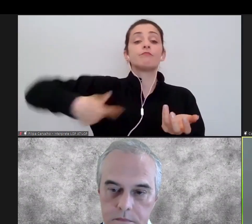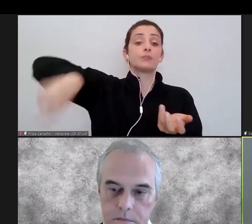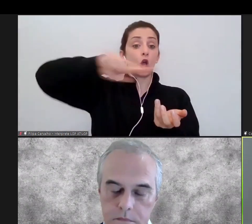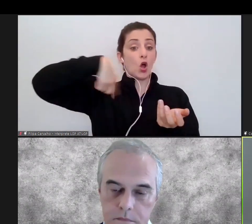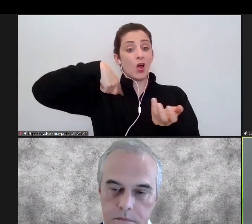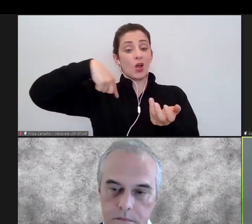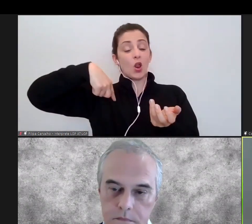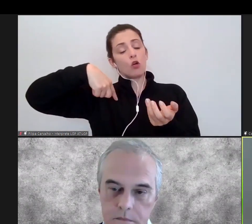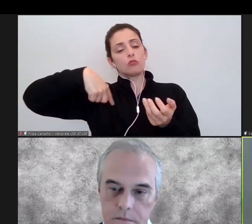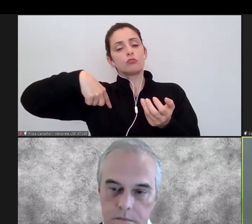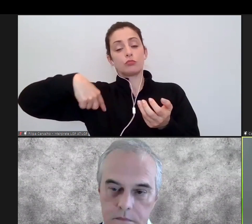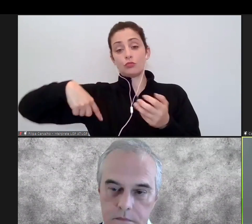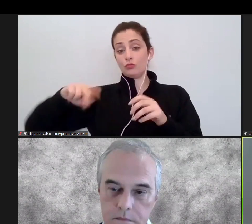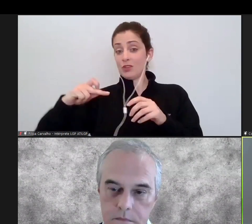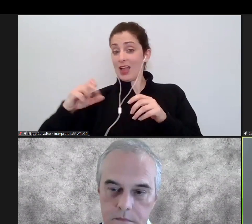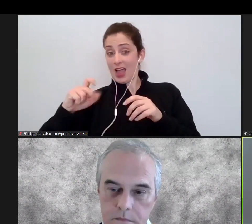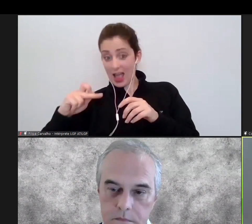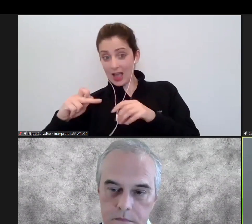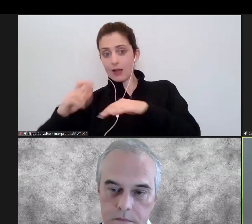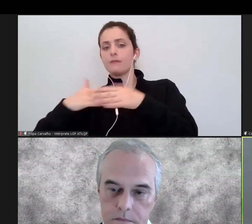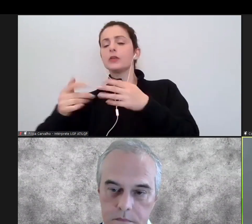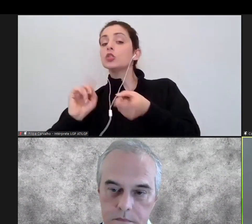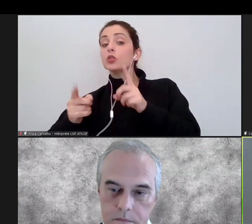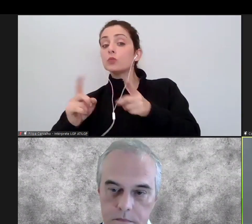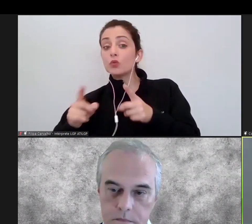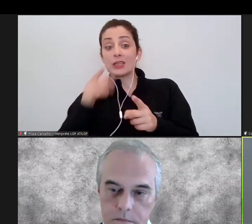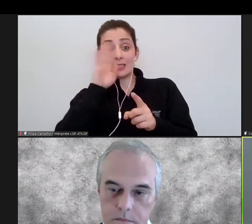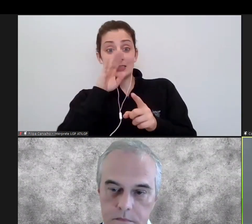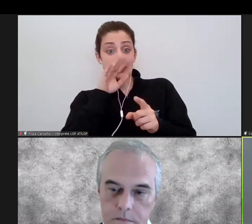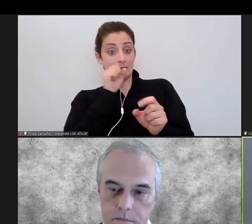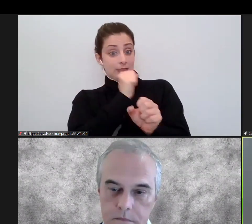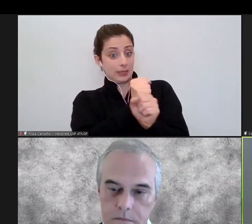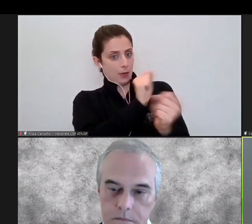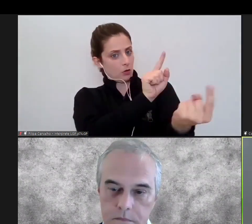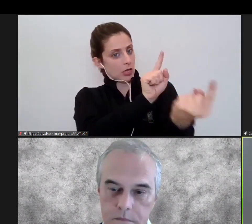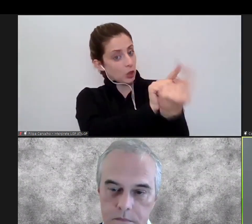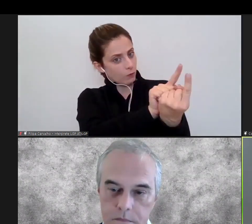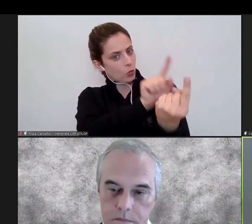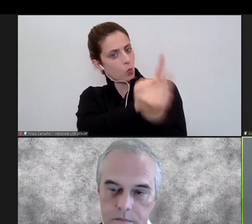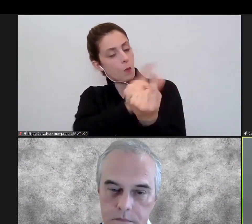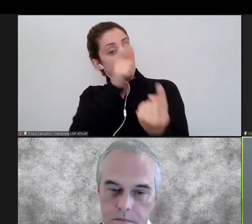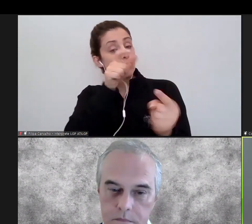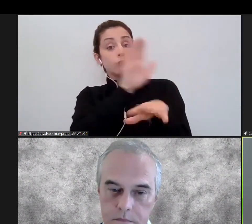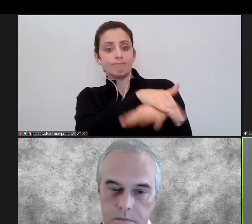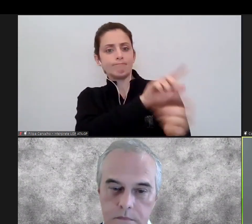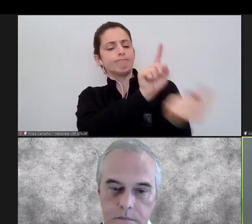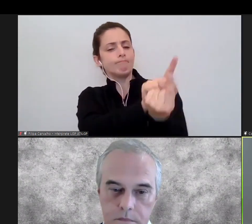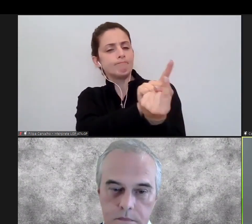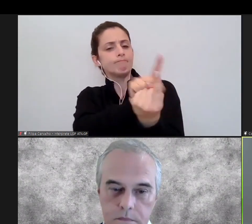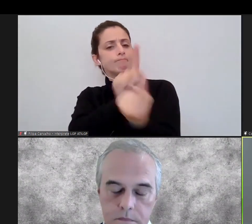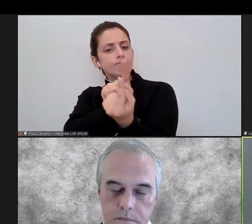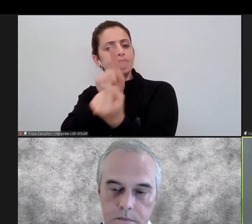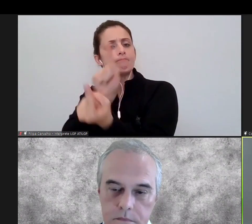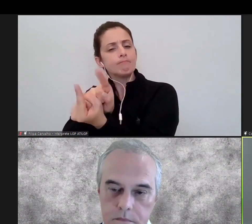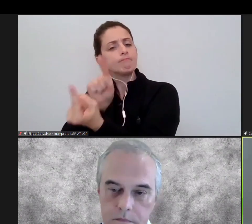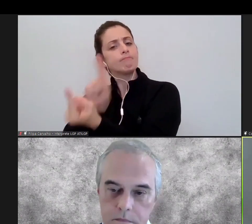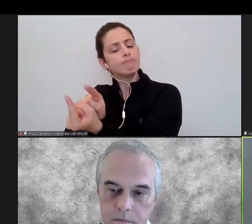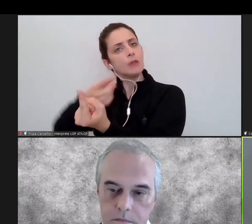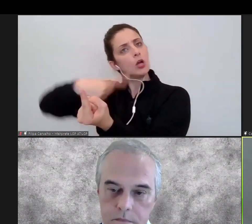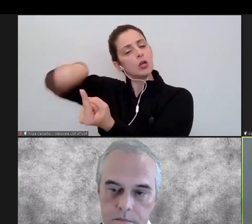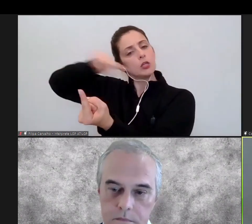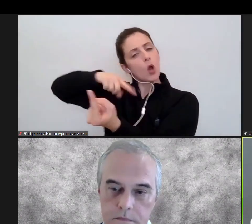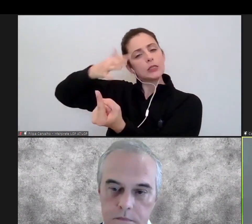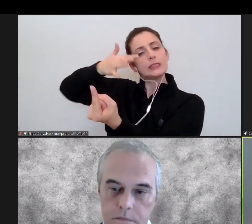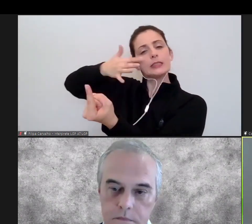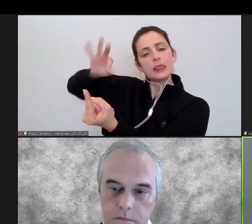que fazemos quando fazemos estes acompanhamentos individuais às pessoas é também procurarmos formas de que elas